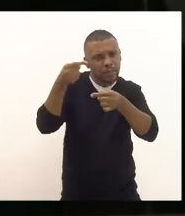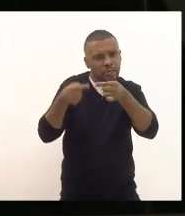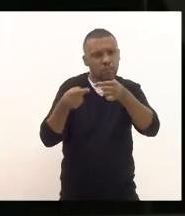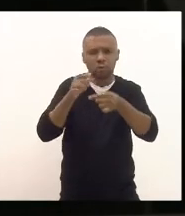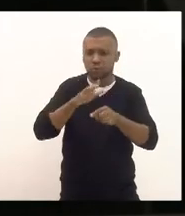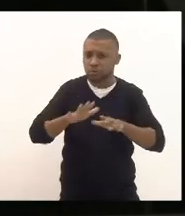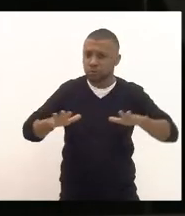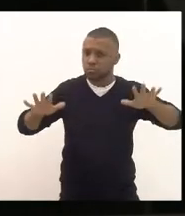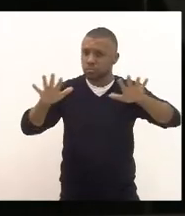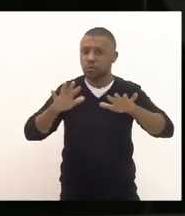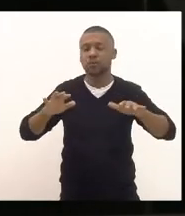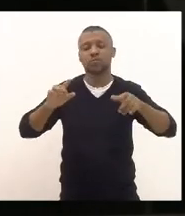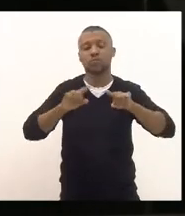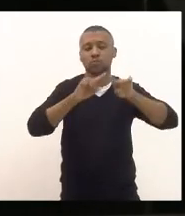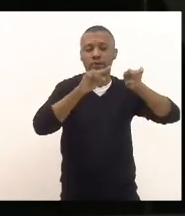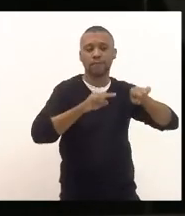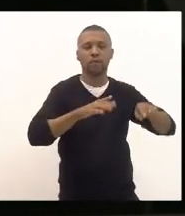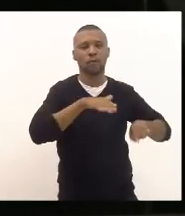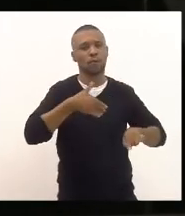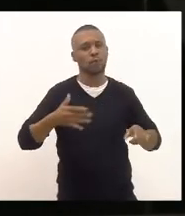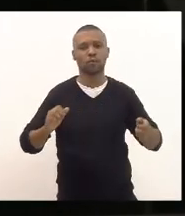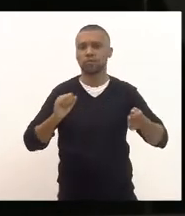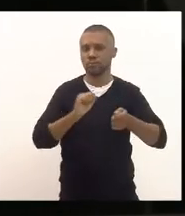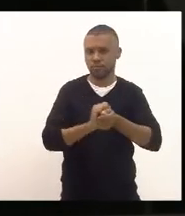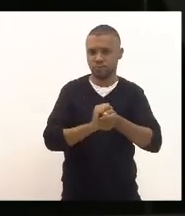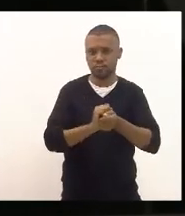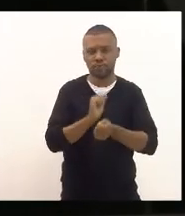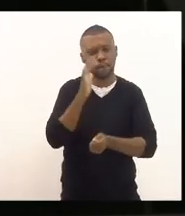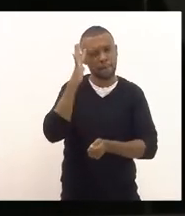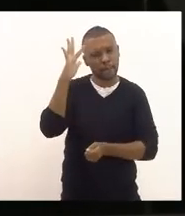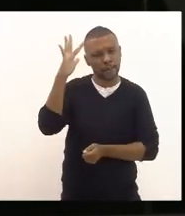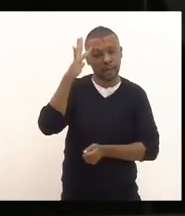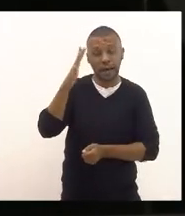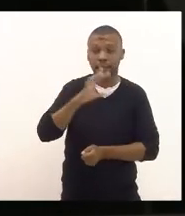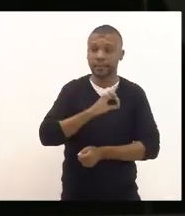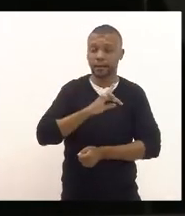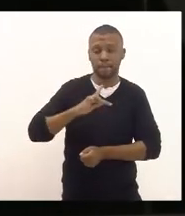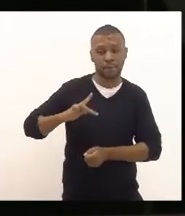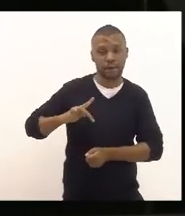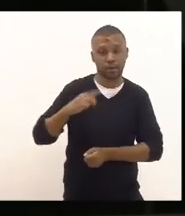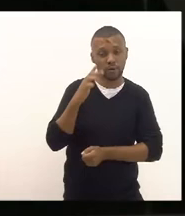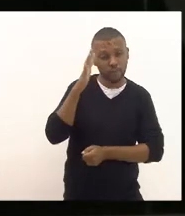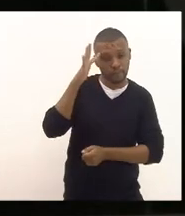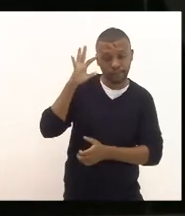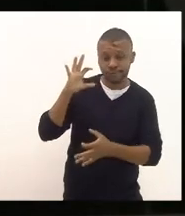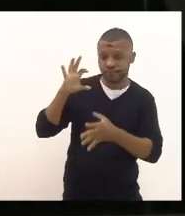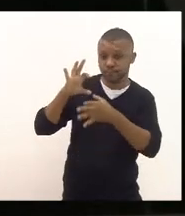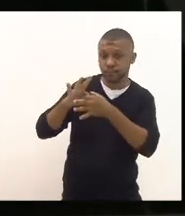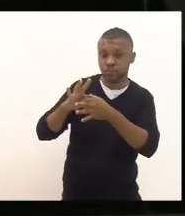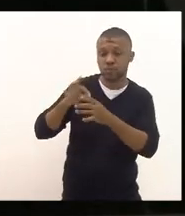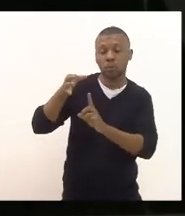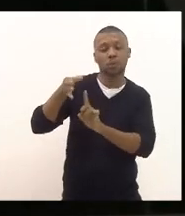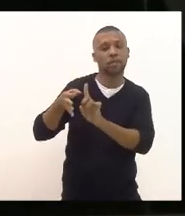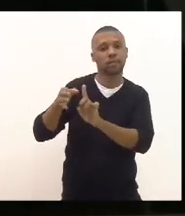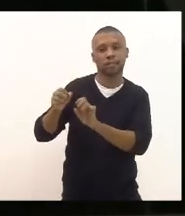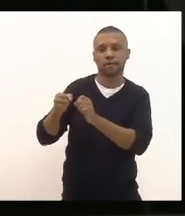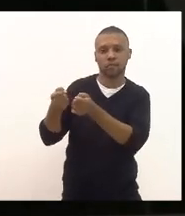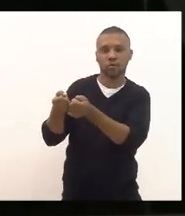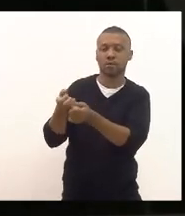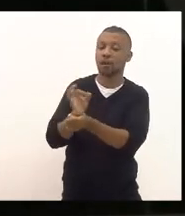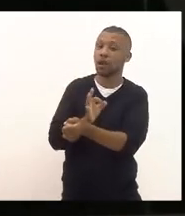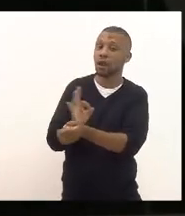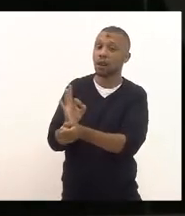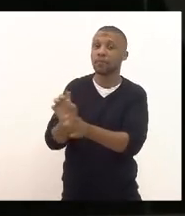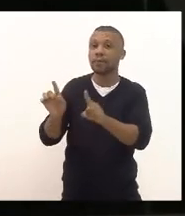com os servidores e vamos pensar Quando pensamos em defensoria nós vamos pensar apenas nos nos defensores nós vamos pensar